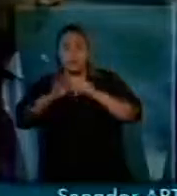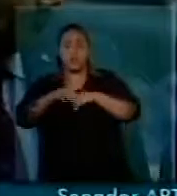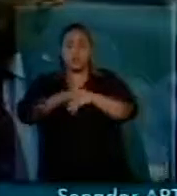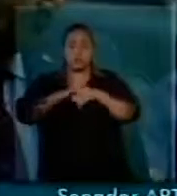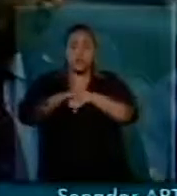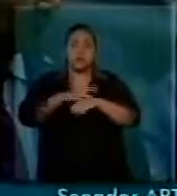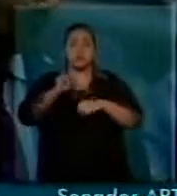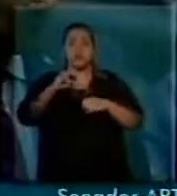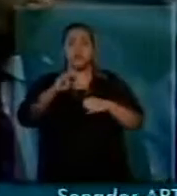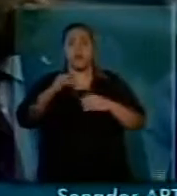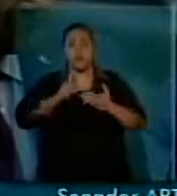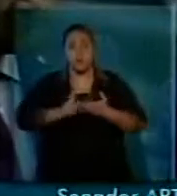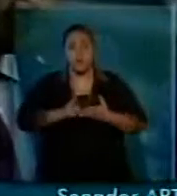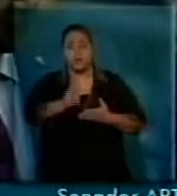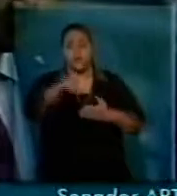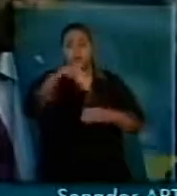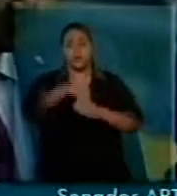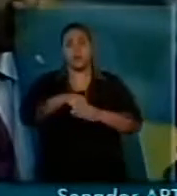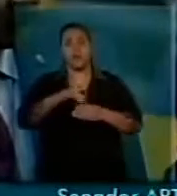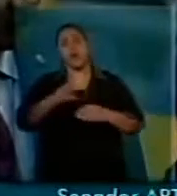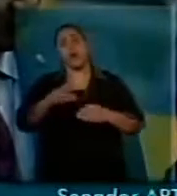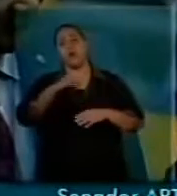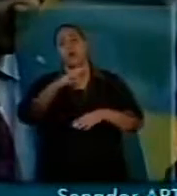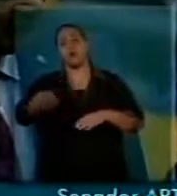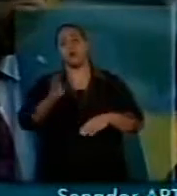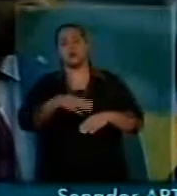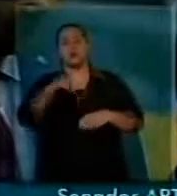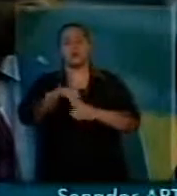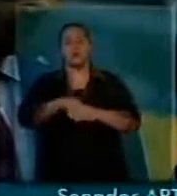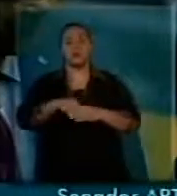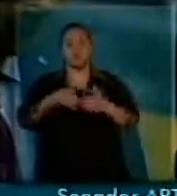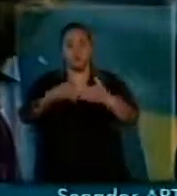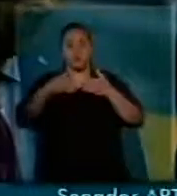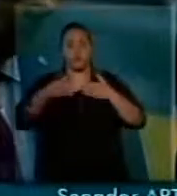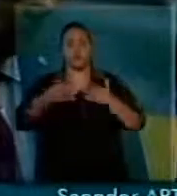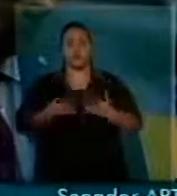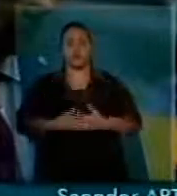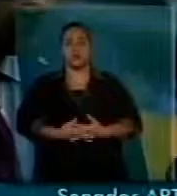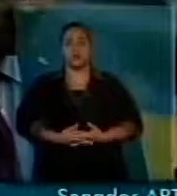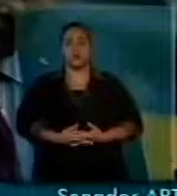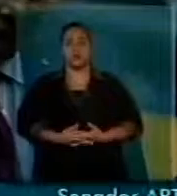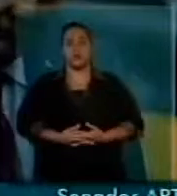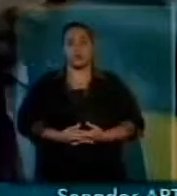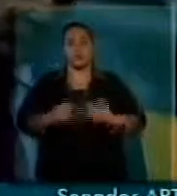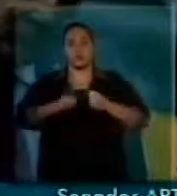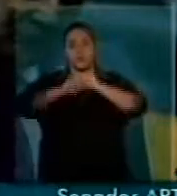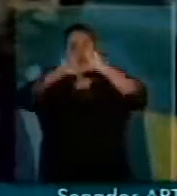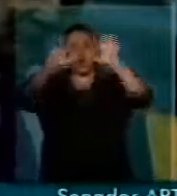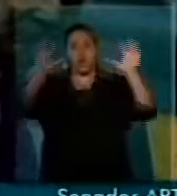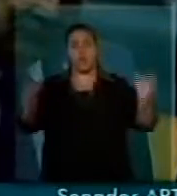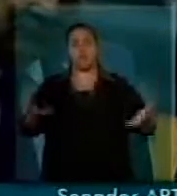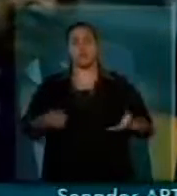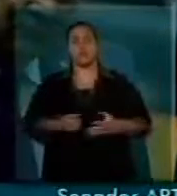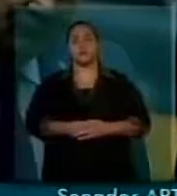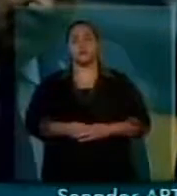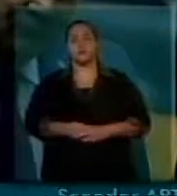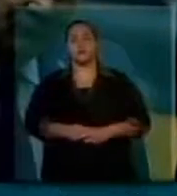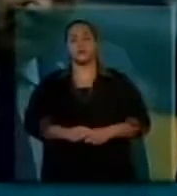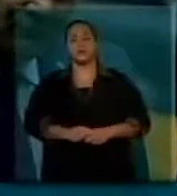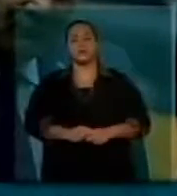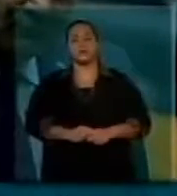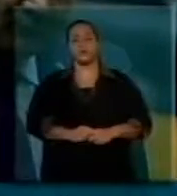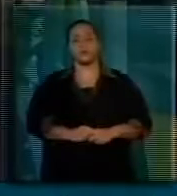ou não tocamos para frente o processo de votação. Sendo Vossa Excelência claro, cristalino, como acho que eu tentei ser. Eu quero